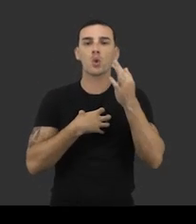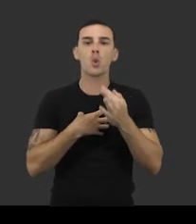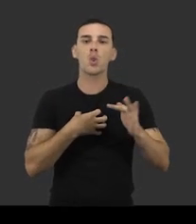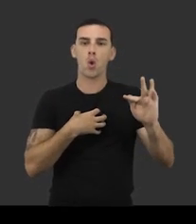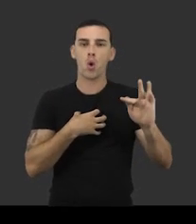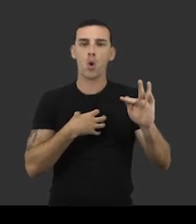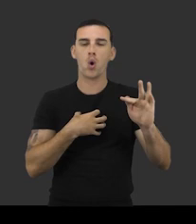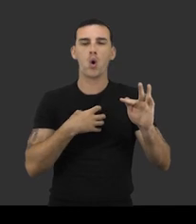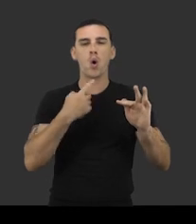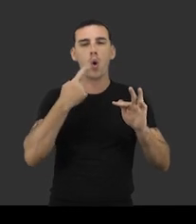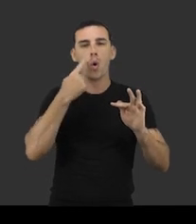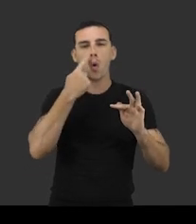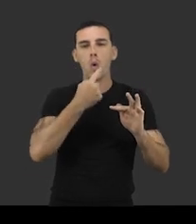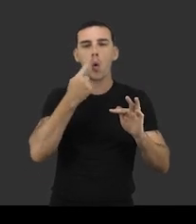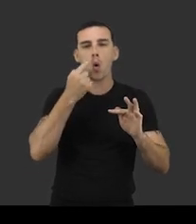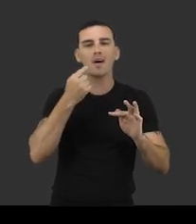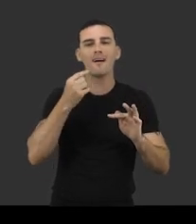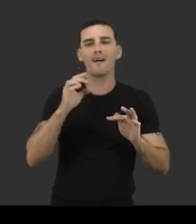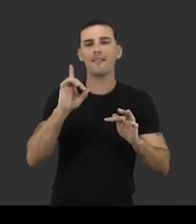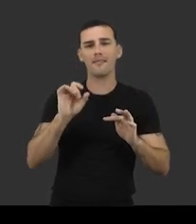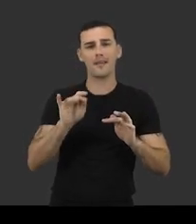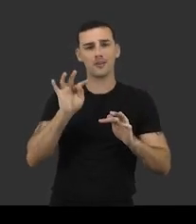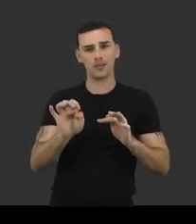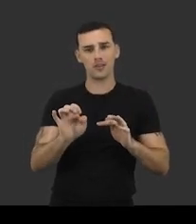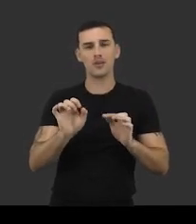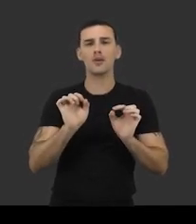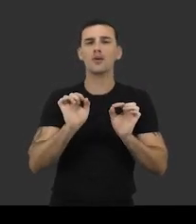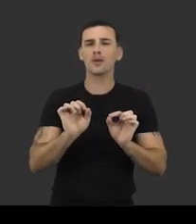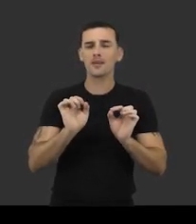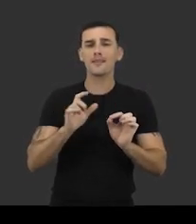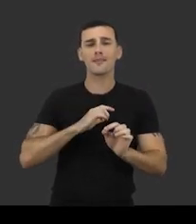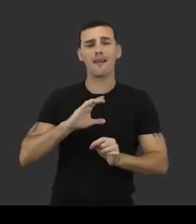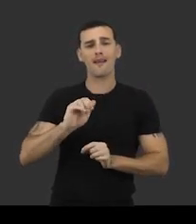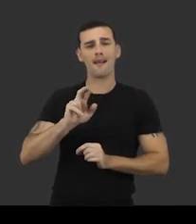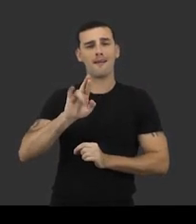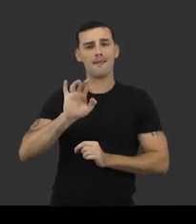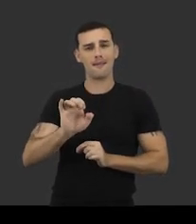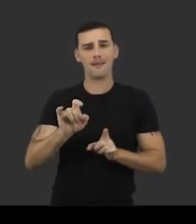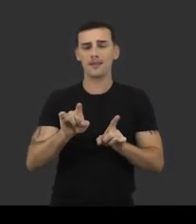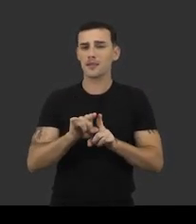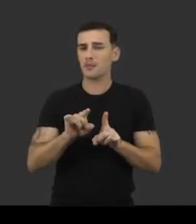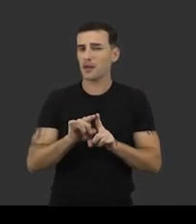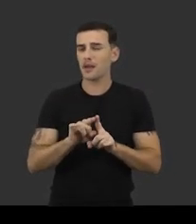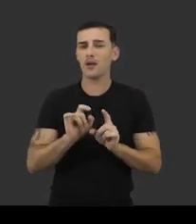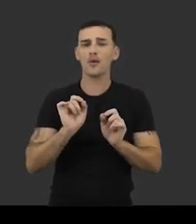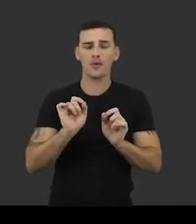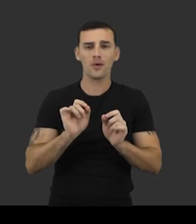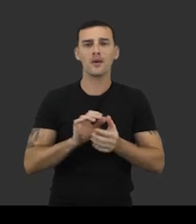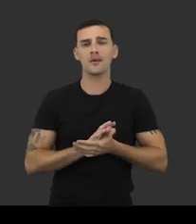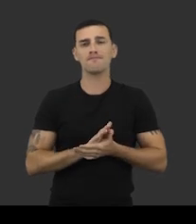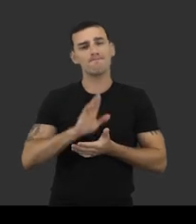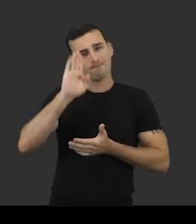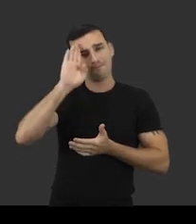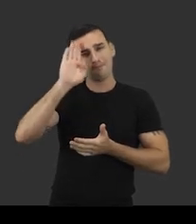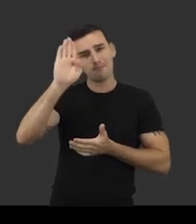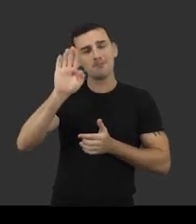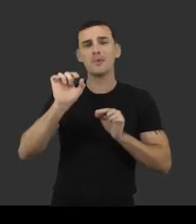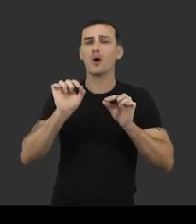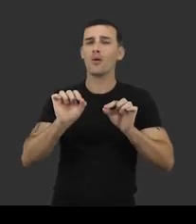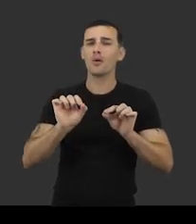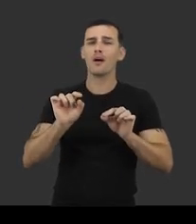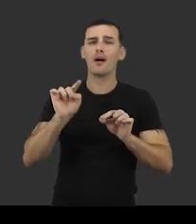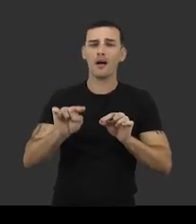tenham dor de dente, né? Que eles tenham doença cárie, principalmente, doença periodontal também, mas